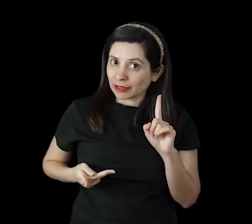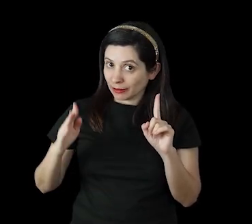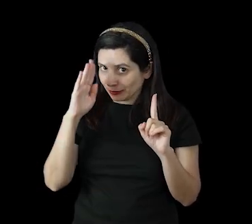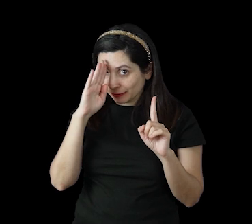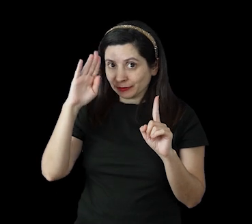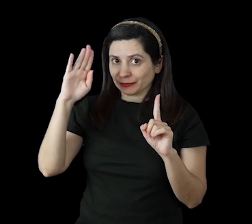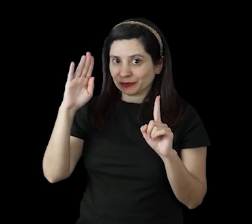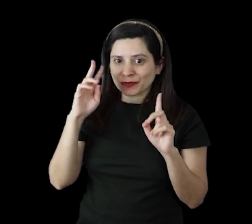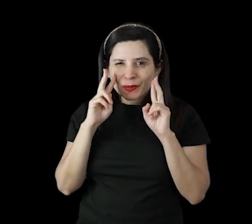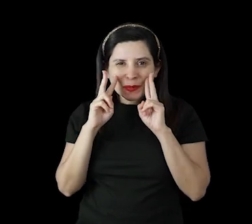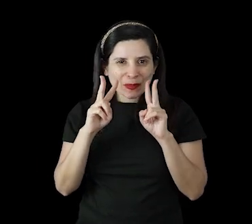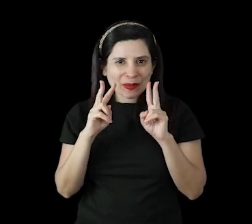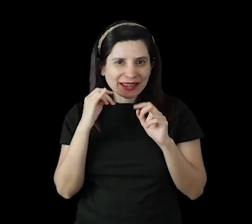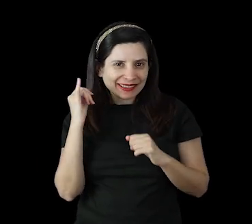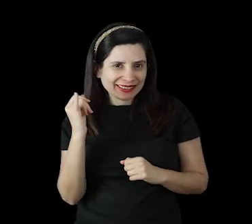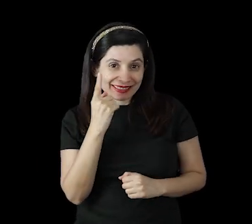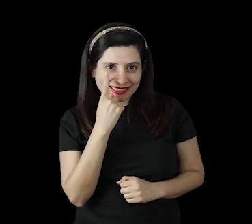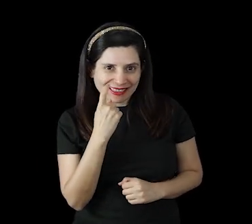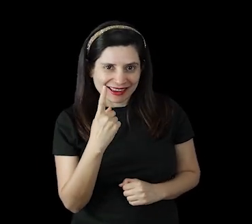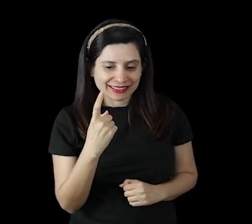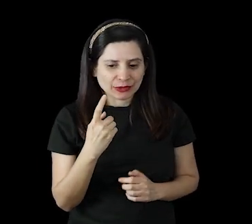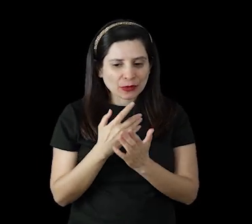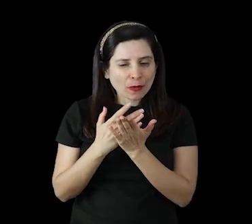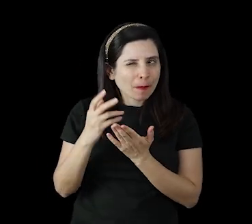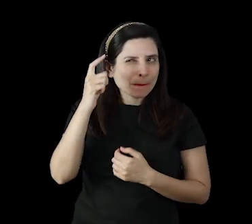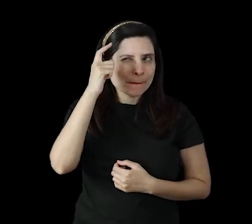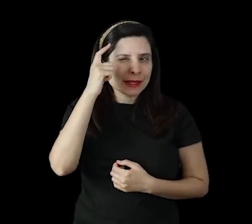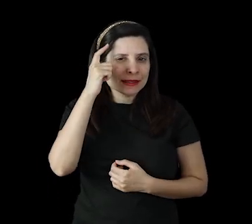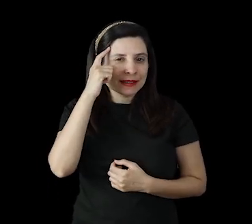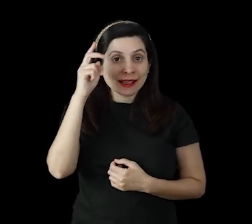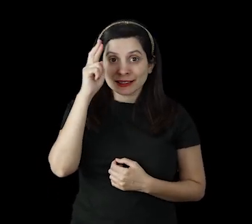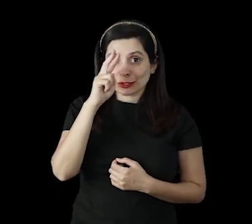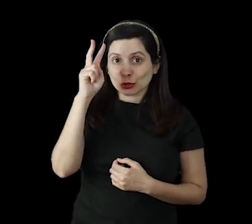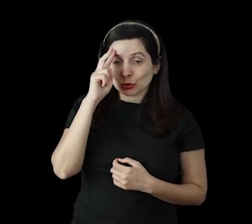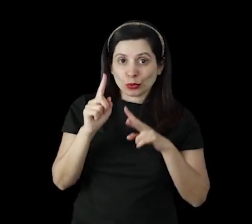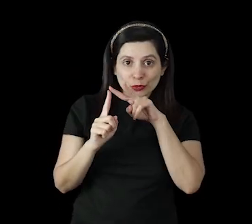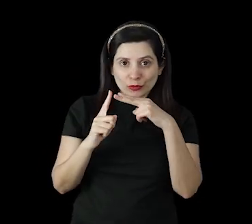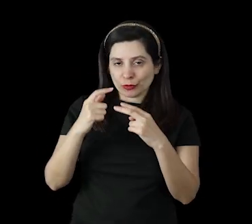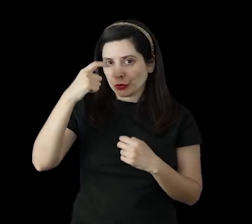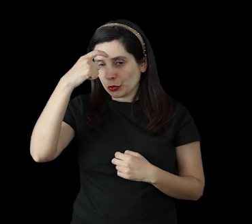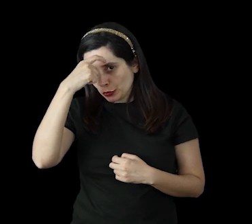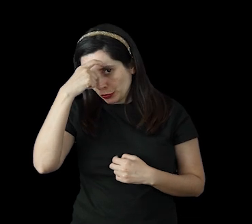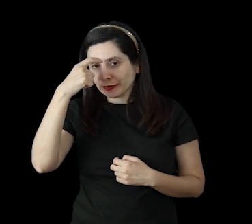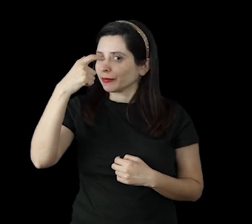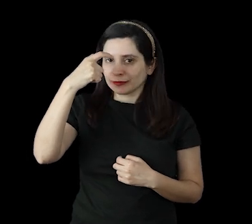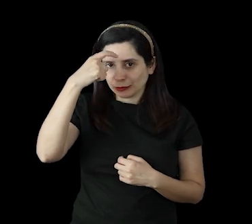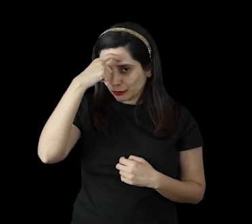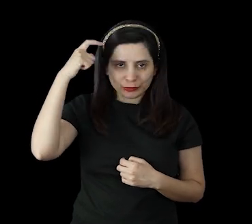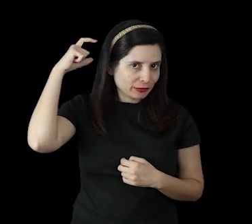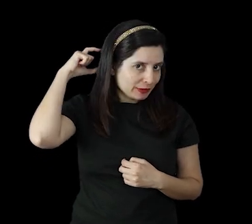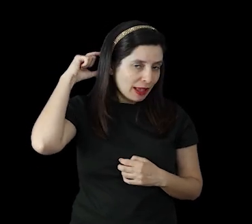principal. Olha que interessante, porque a gente começa a pensar uma história desse ponto de vista inconsciente, às vezes a gente está pensando